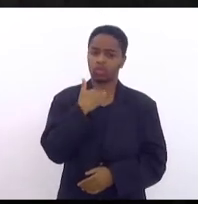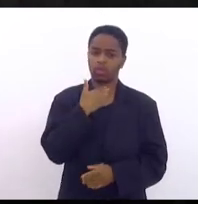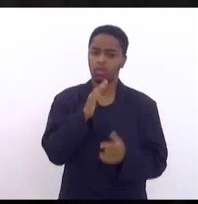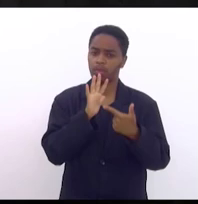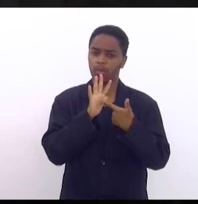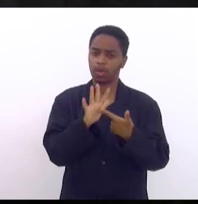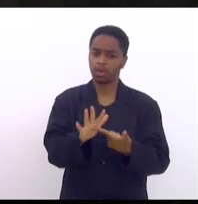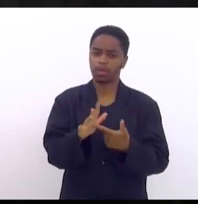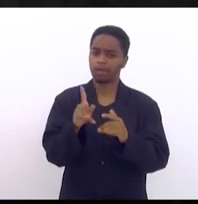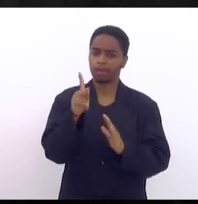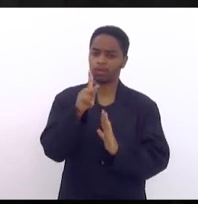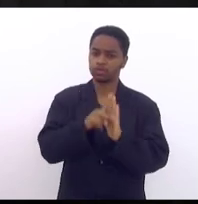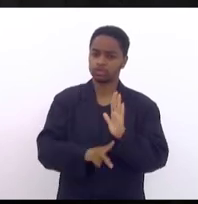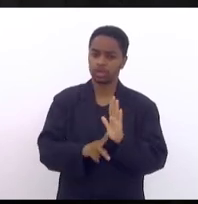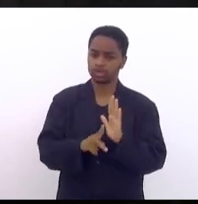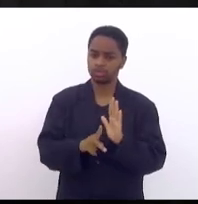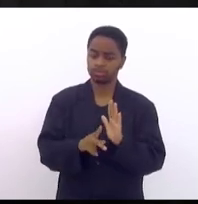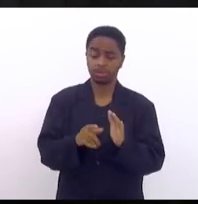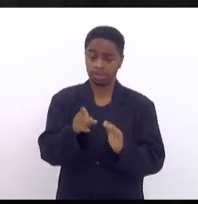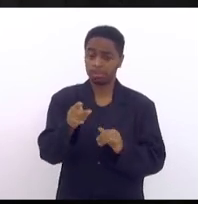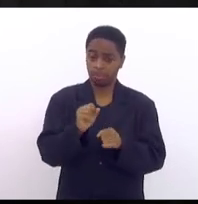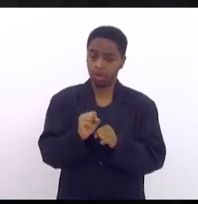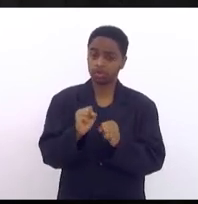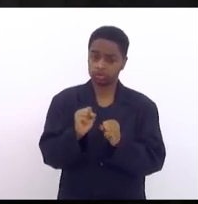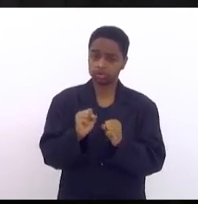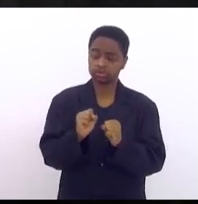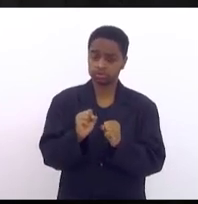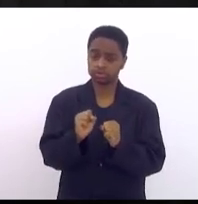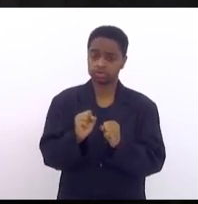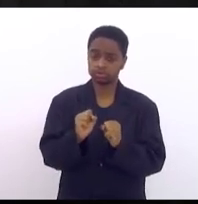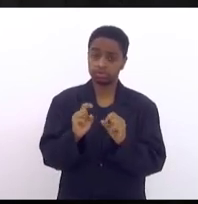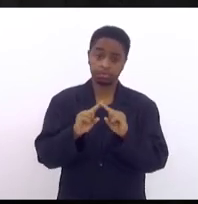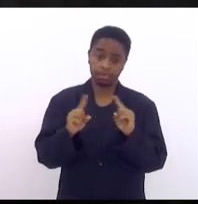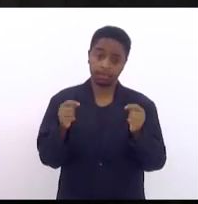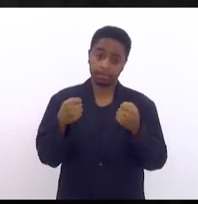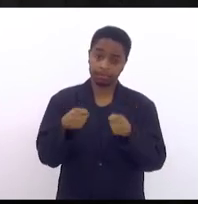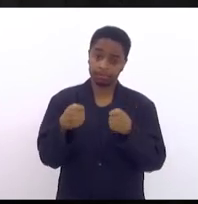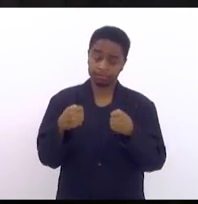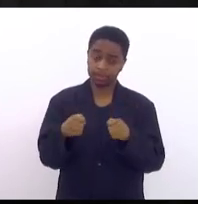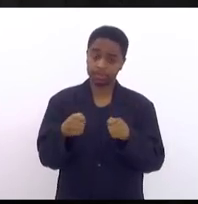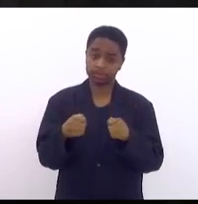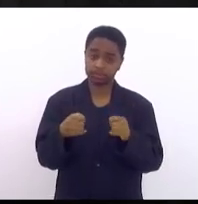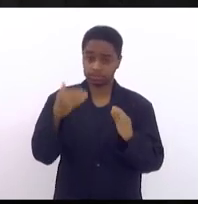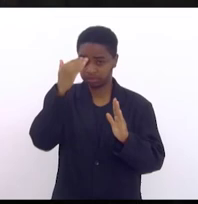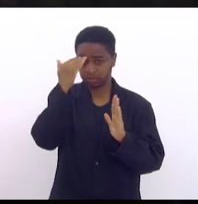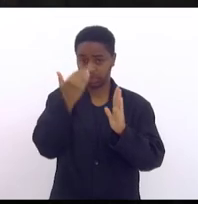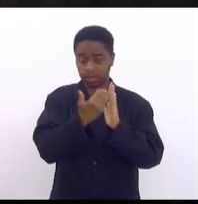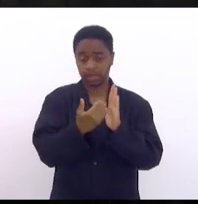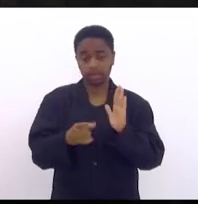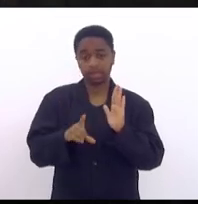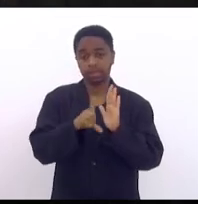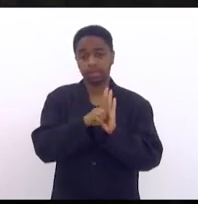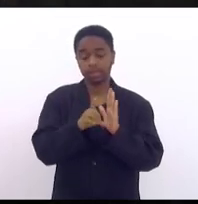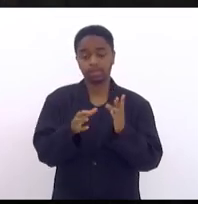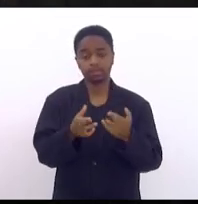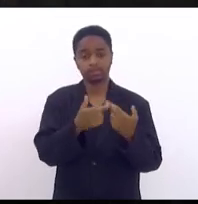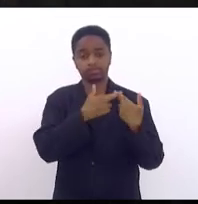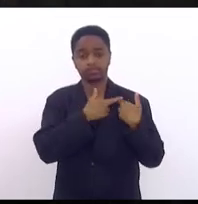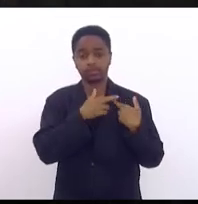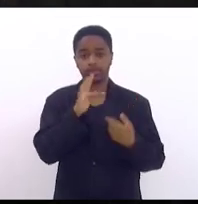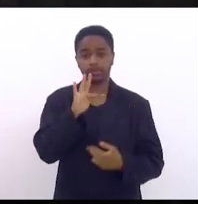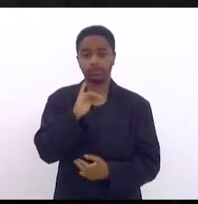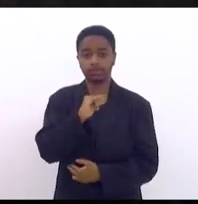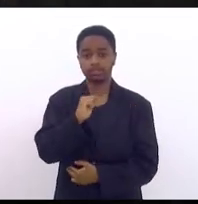apresentar projeto de benefício fiscal. Poder, ele pode, desde que cumpra a lei de responsabilidade fiscal e